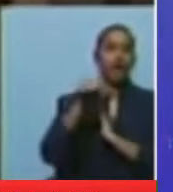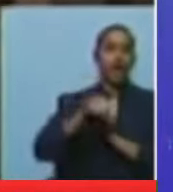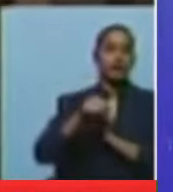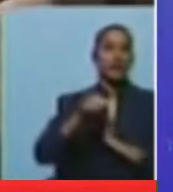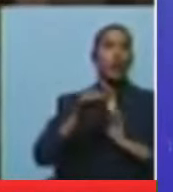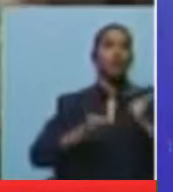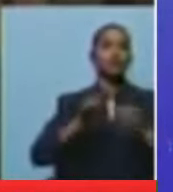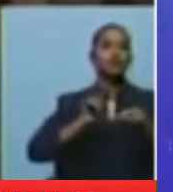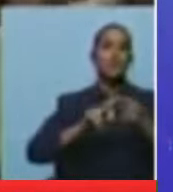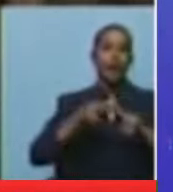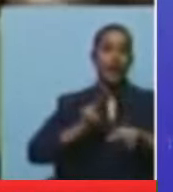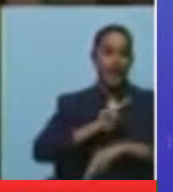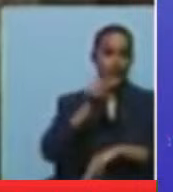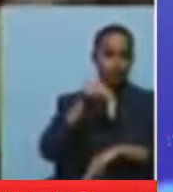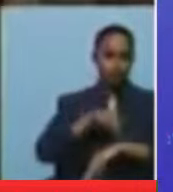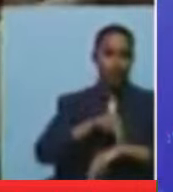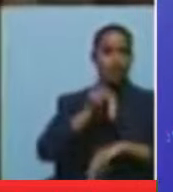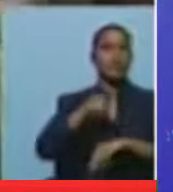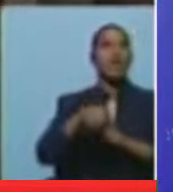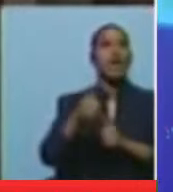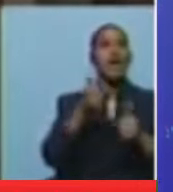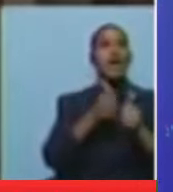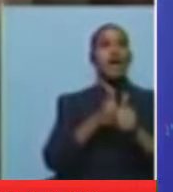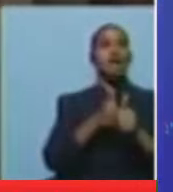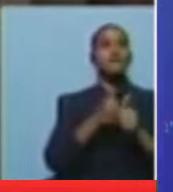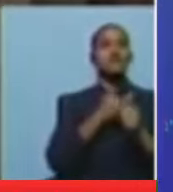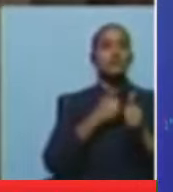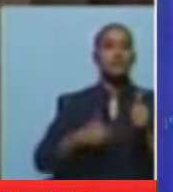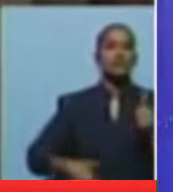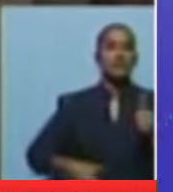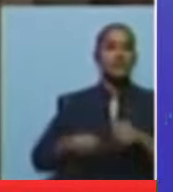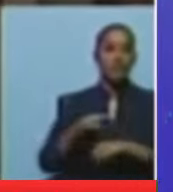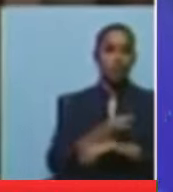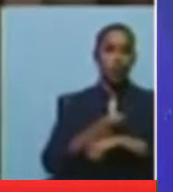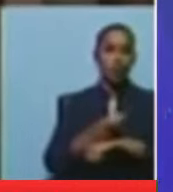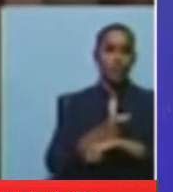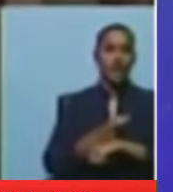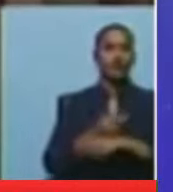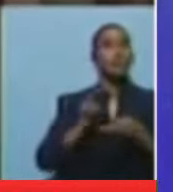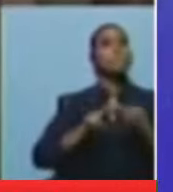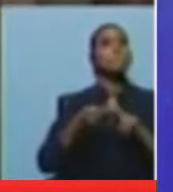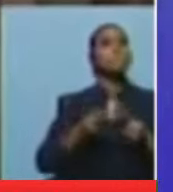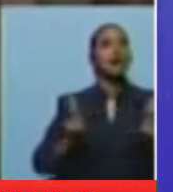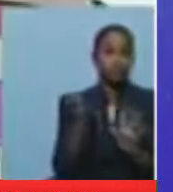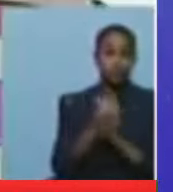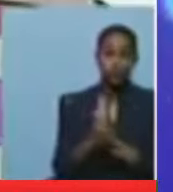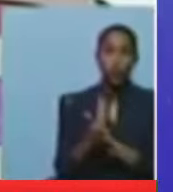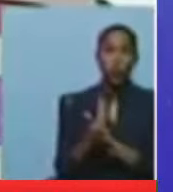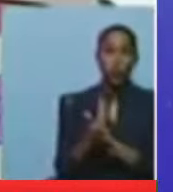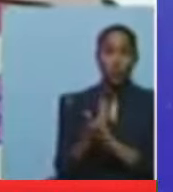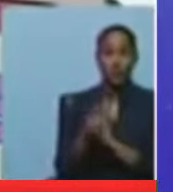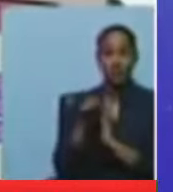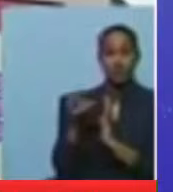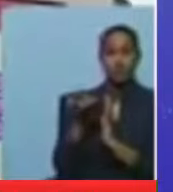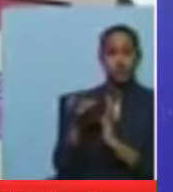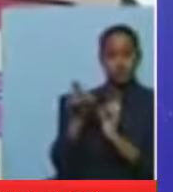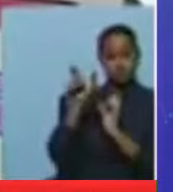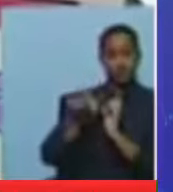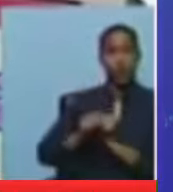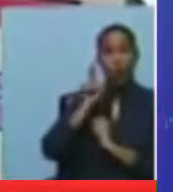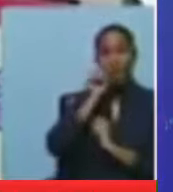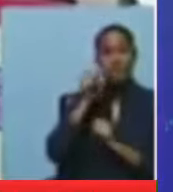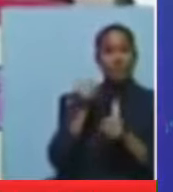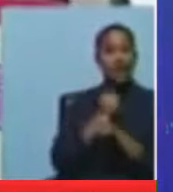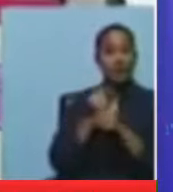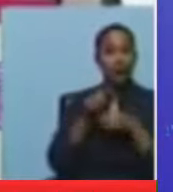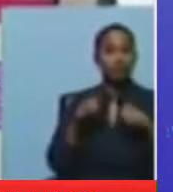Delcy Rodrigues, que também é considerada uma das personagens mais importantes desse governo, ela que já foi ministra da Comunicação,